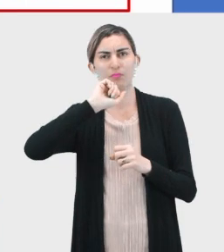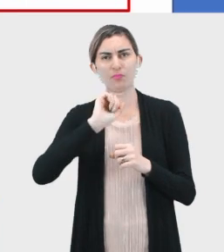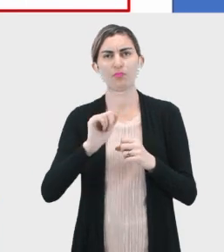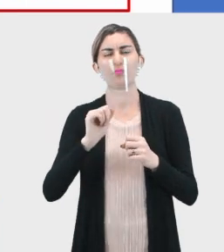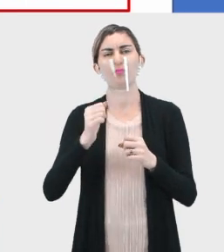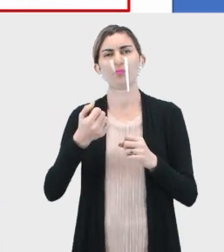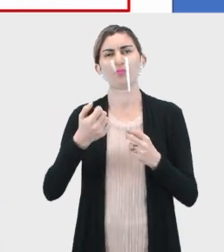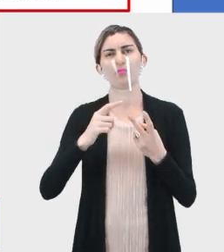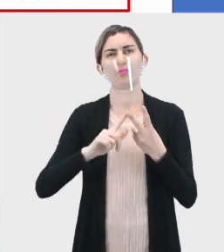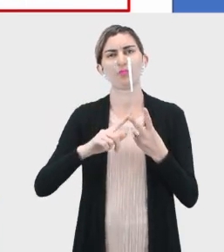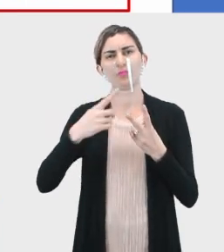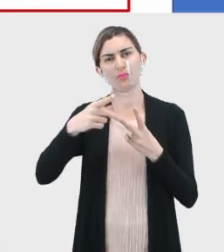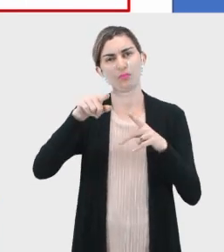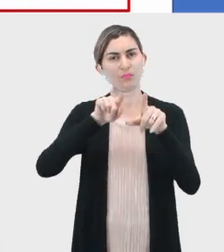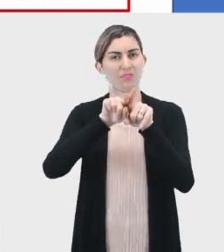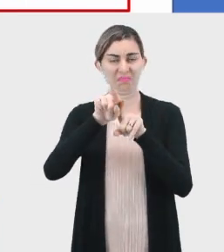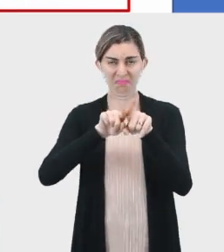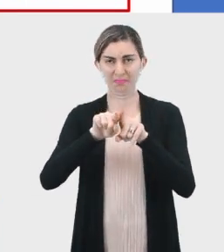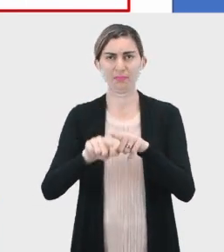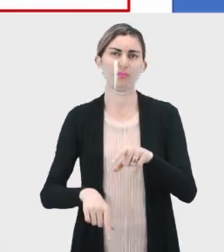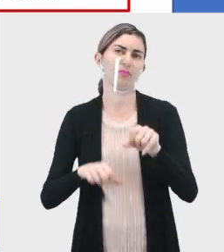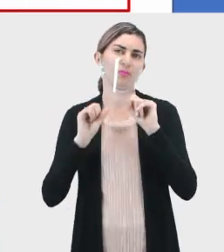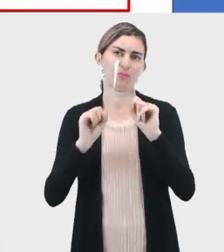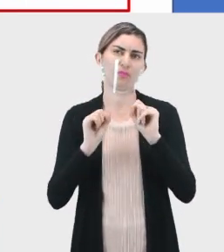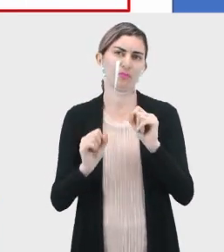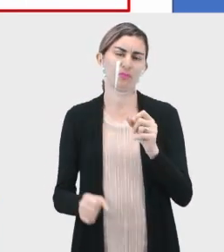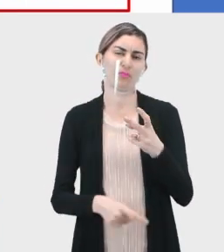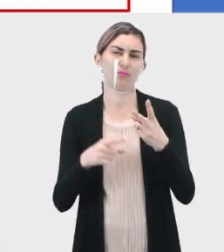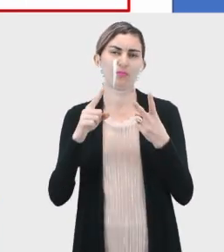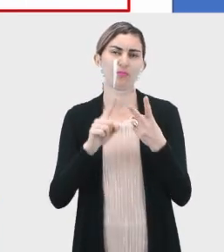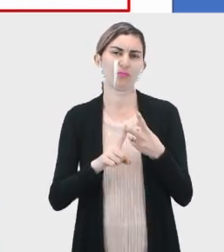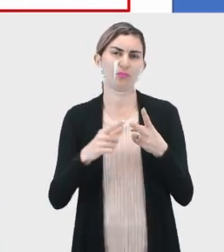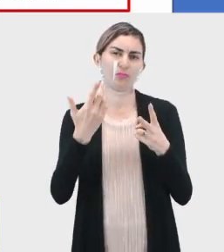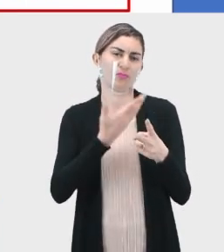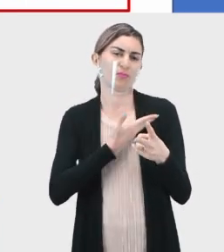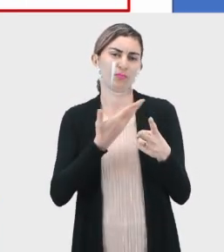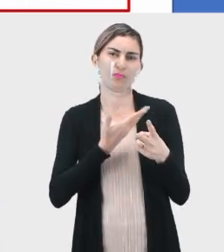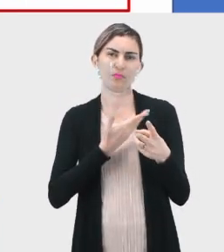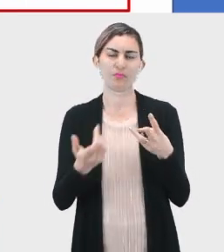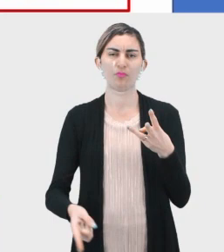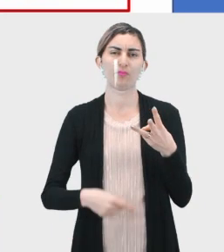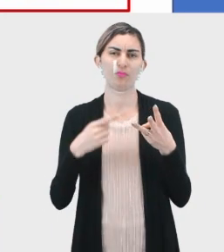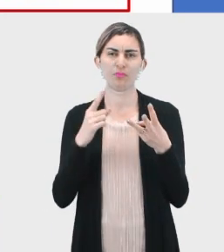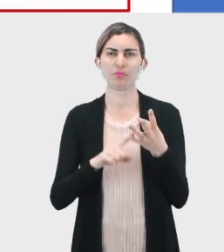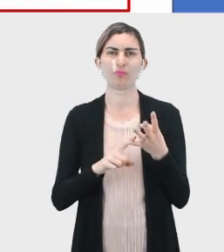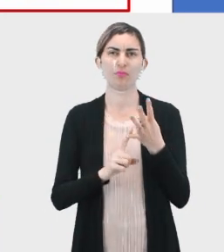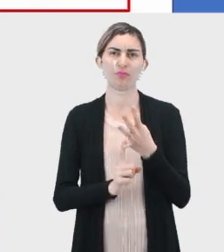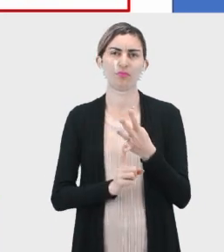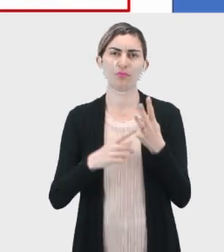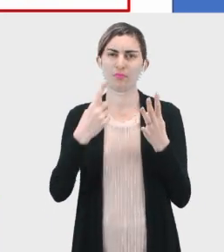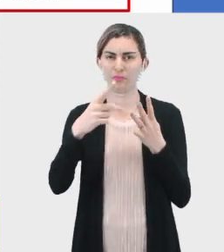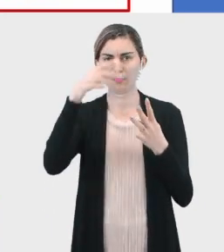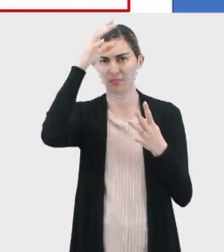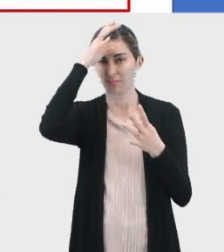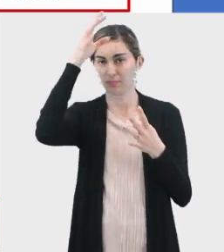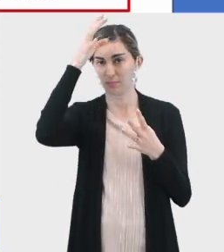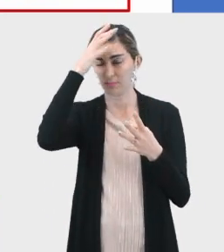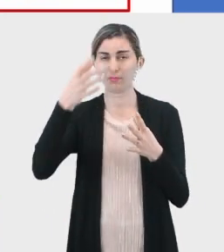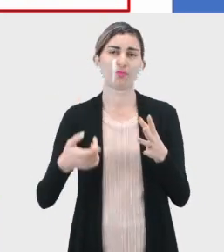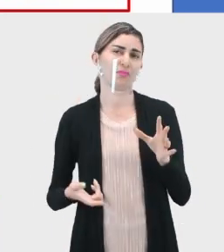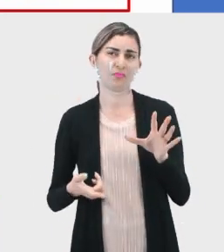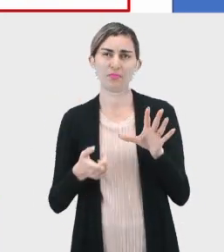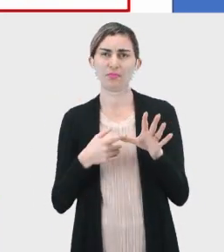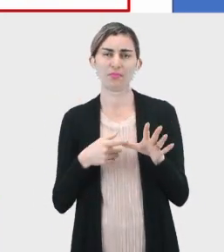sua mãe. Sister, a sua irmã. A friend, pode ser algum amigo. Aunt, pode ser a